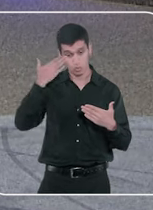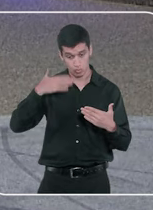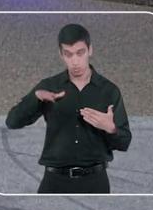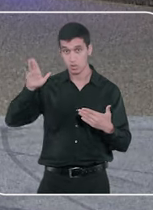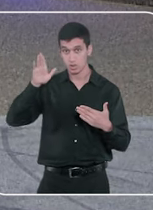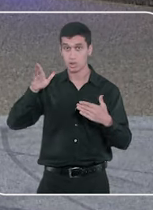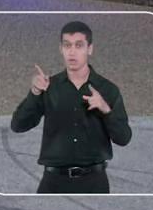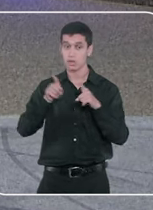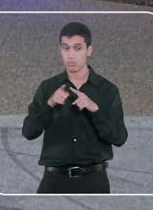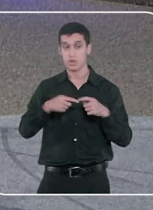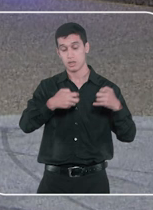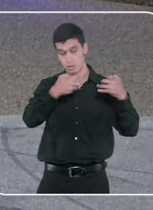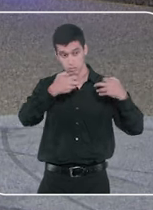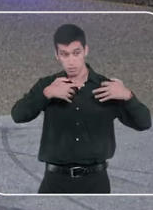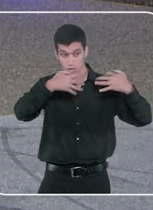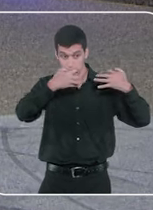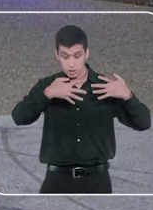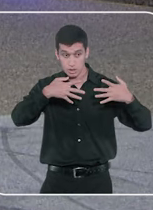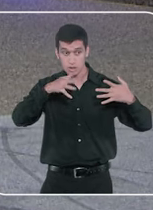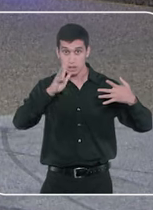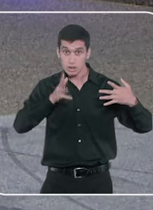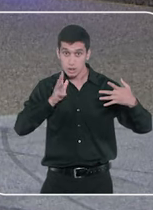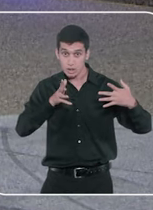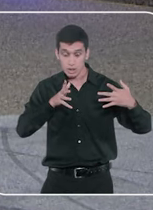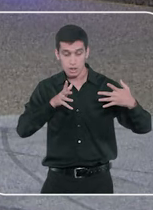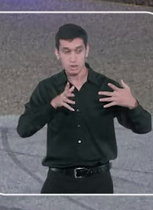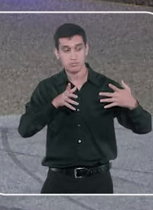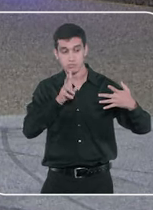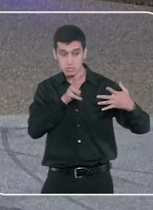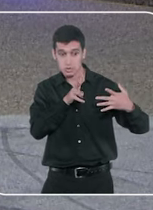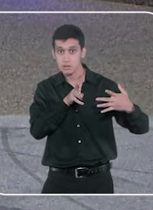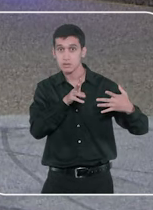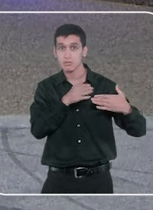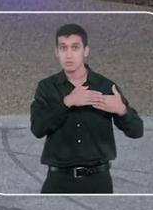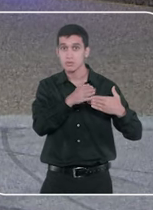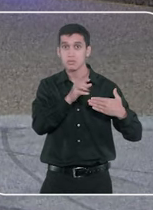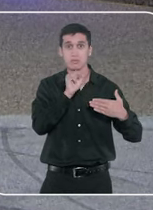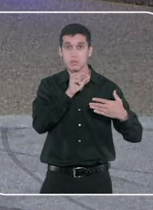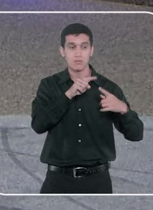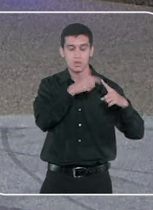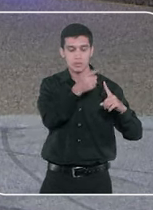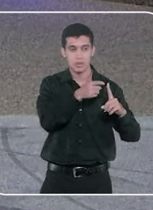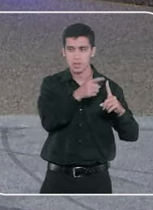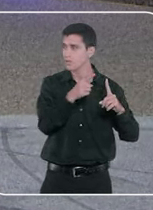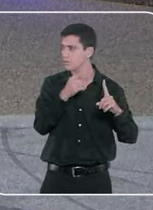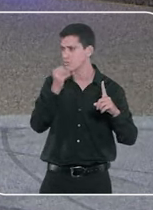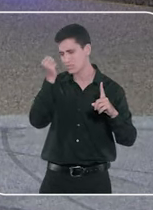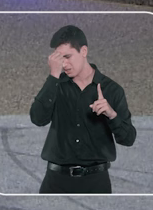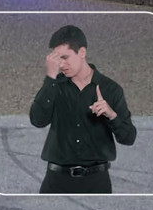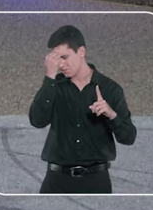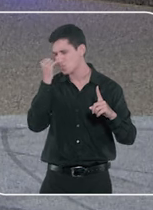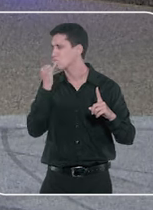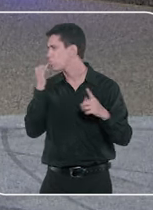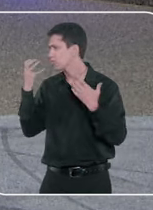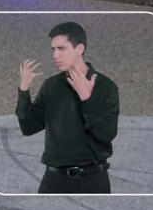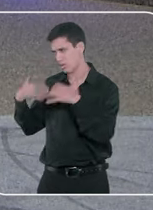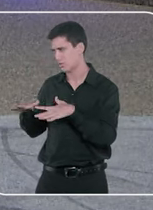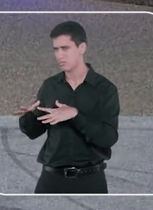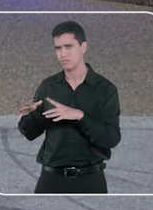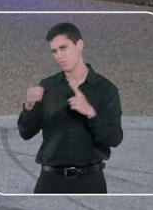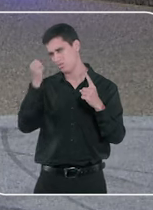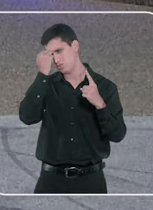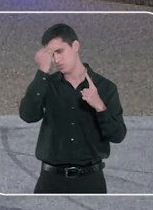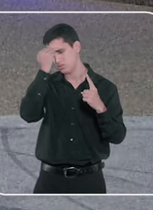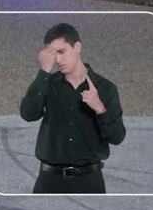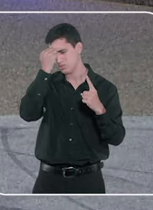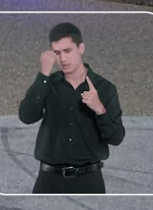essas declarações? Ou seja, ele pode se arrepender e simplesmente negar tudo, enfim? Muito interessante